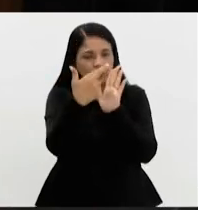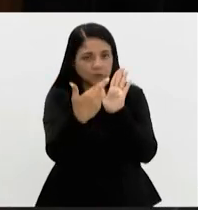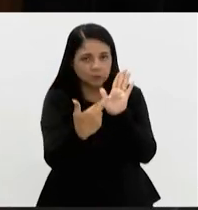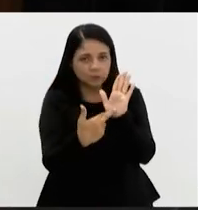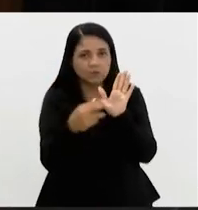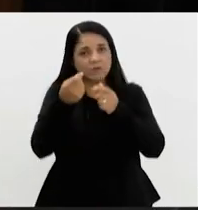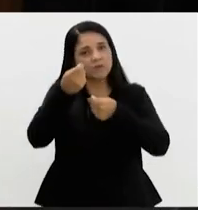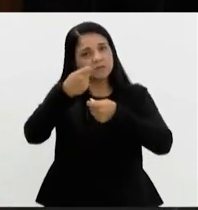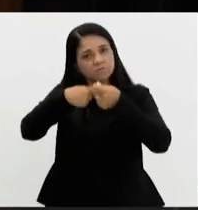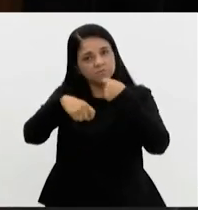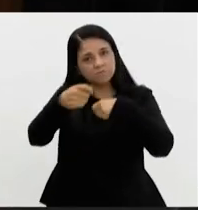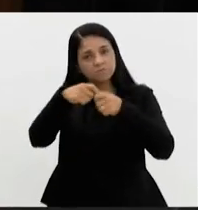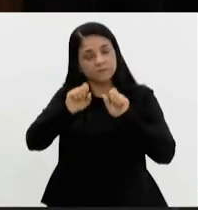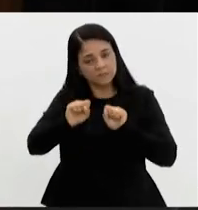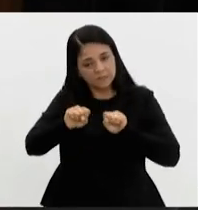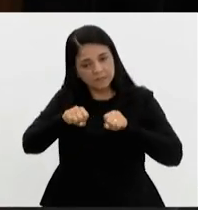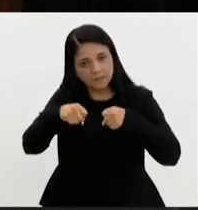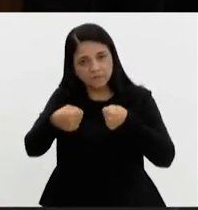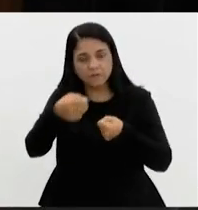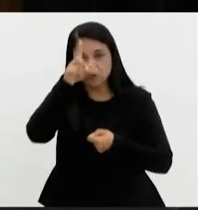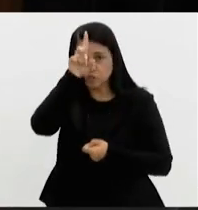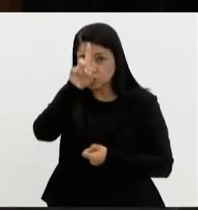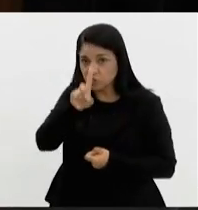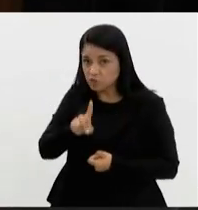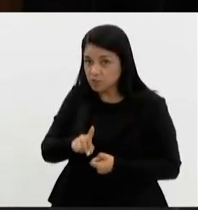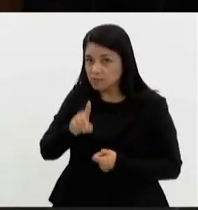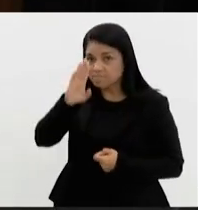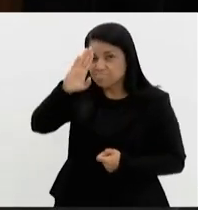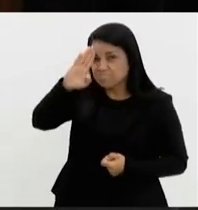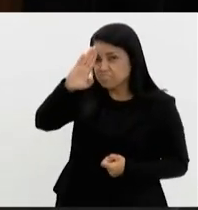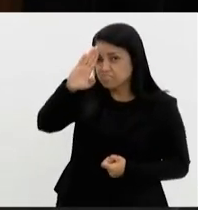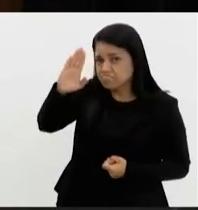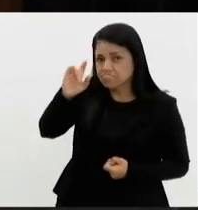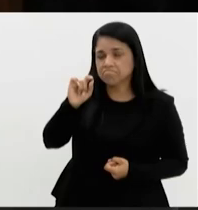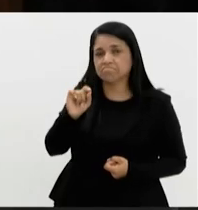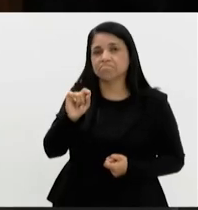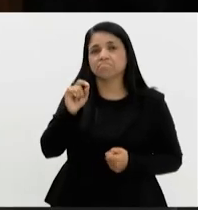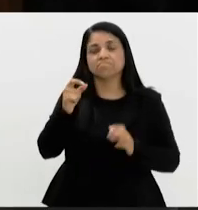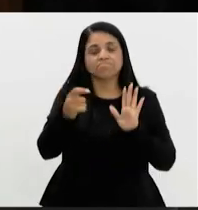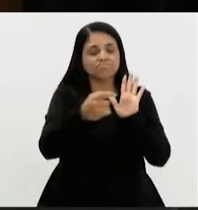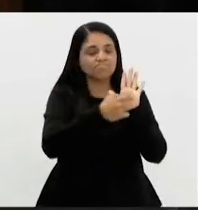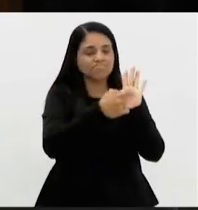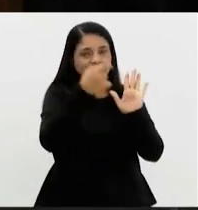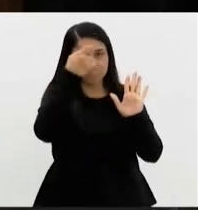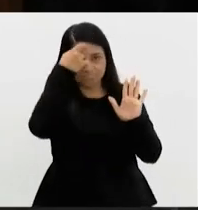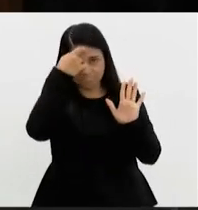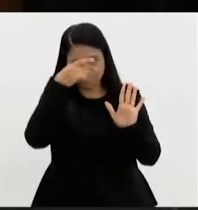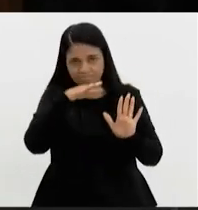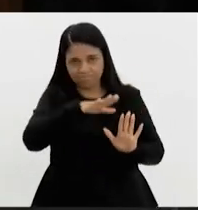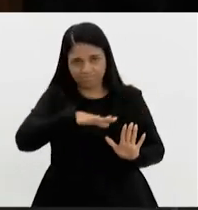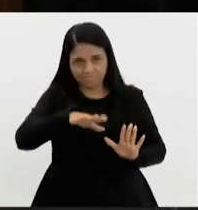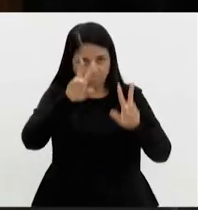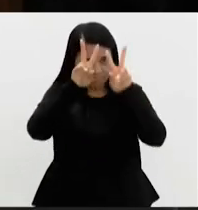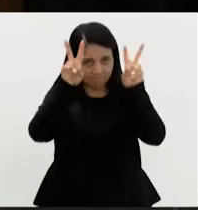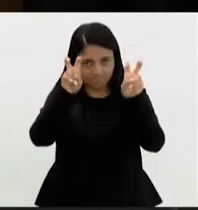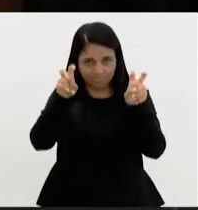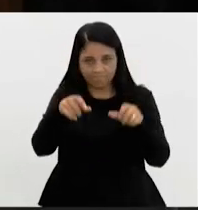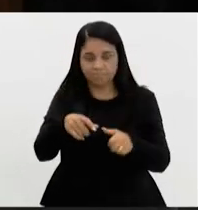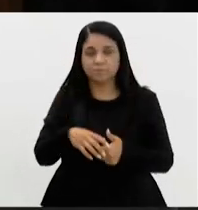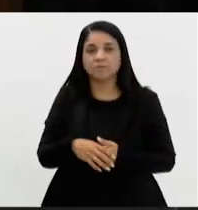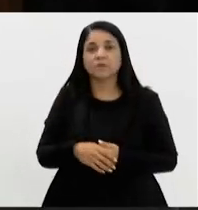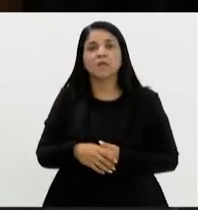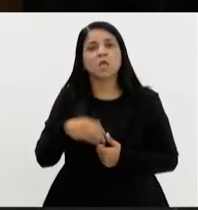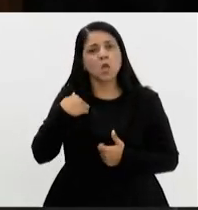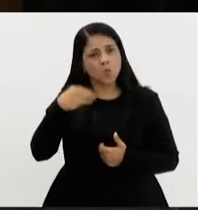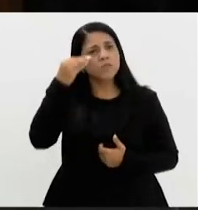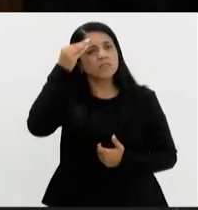administração e defesa de direitos fundamentais em matéria de ia e eu entendo eh que